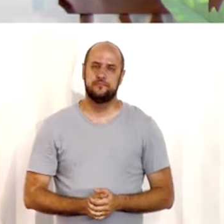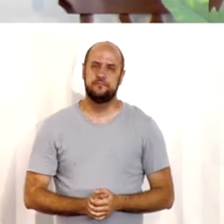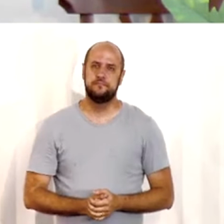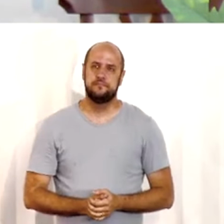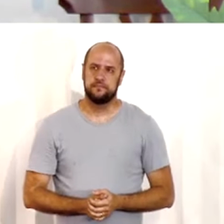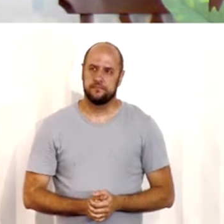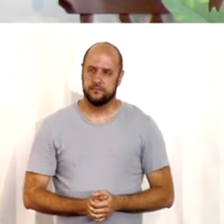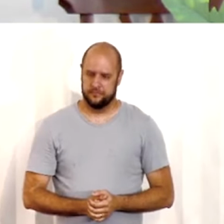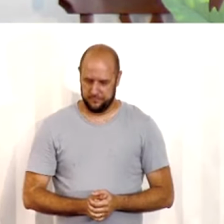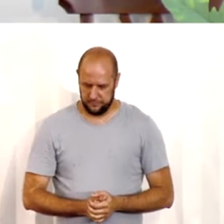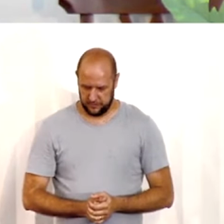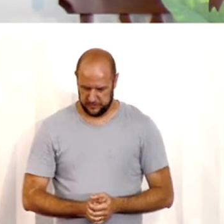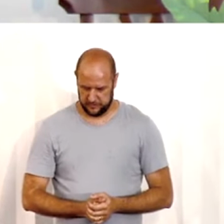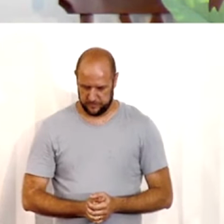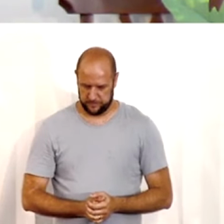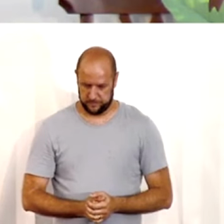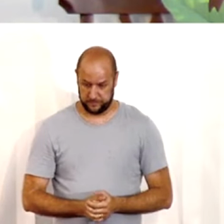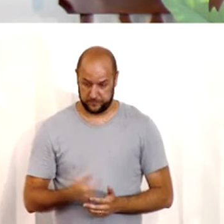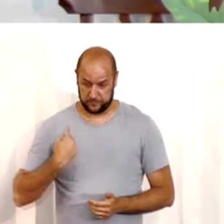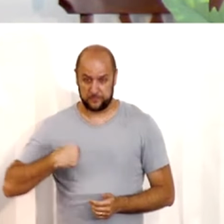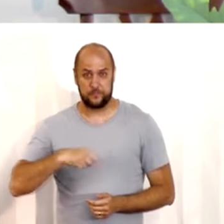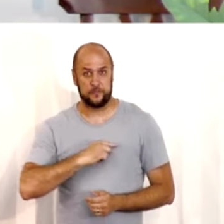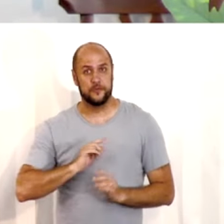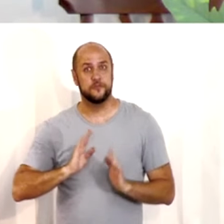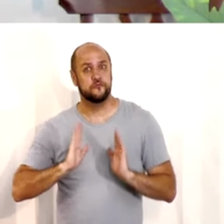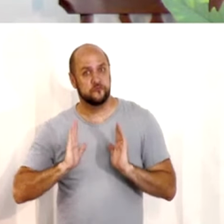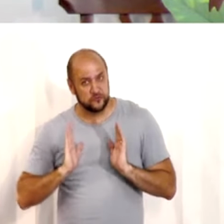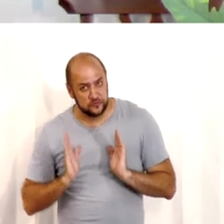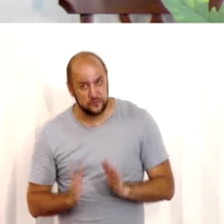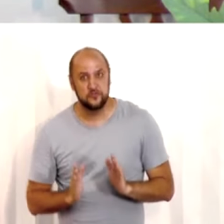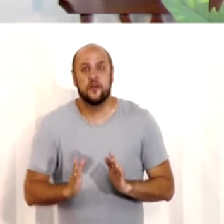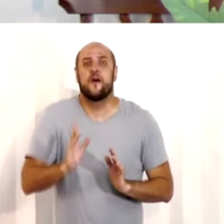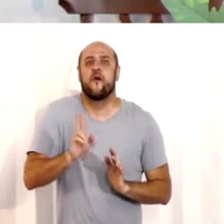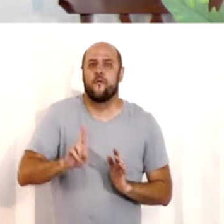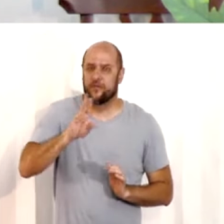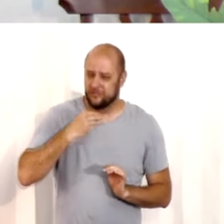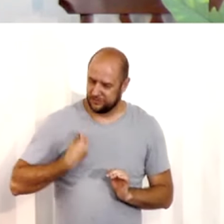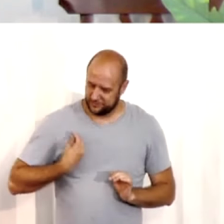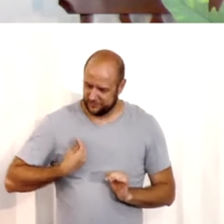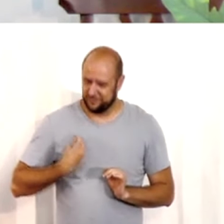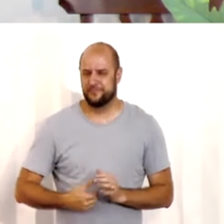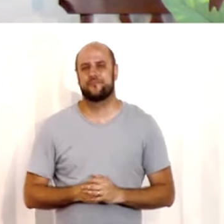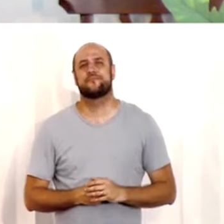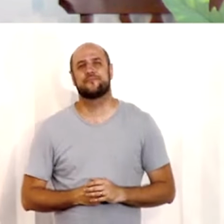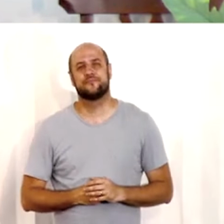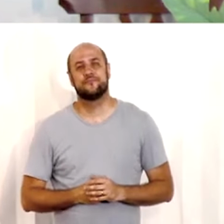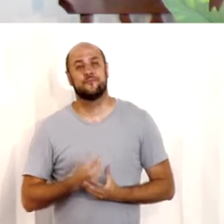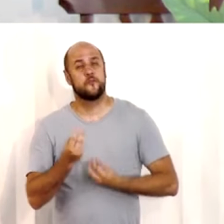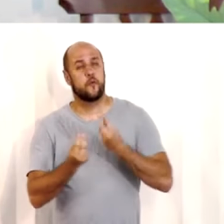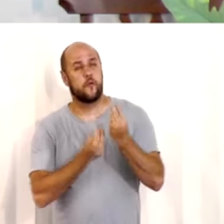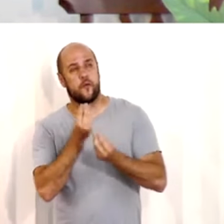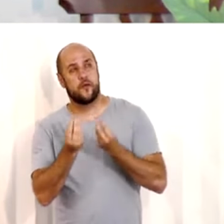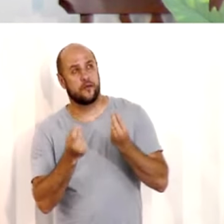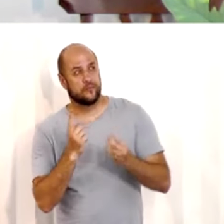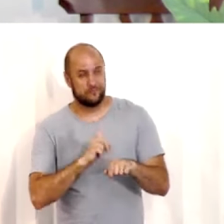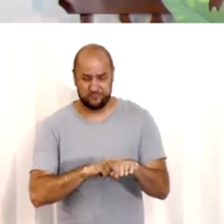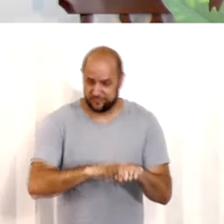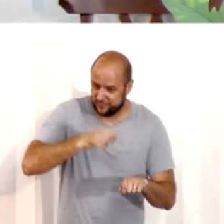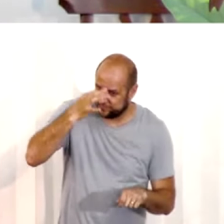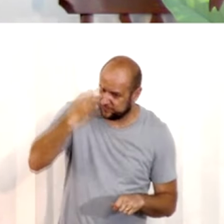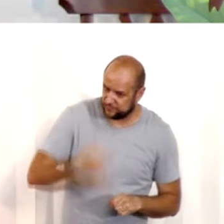precisar disso. Nós já estamos fazendo uso disso. Como nós temos ocasiões oportunas ao longo